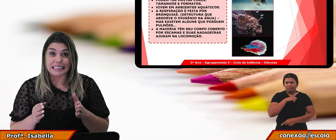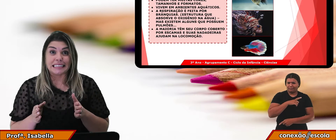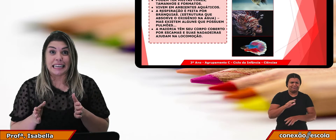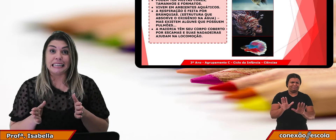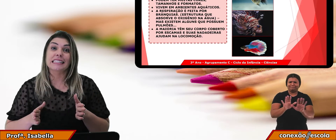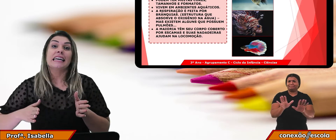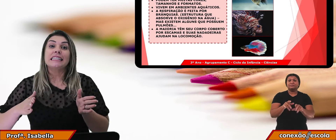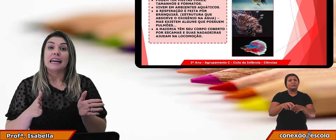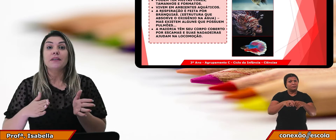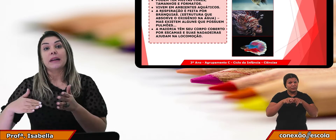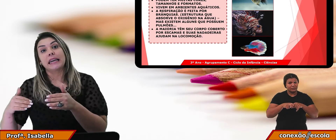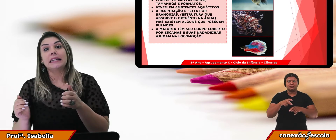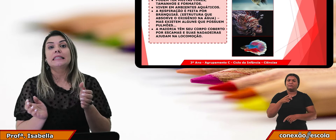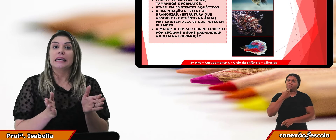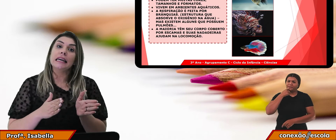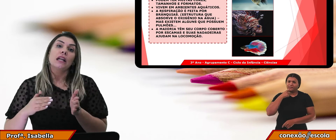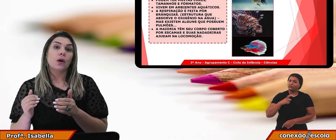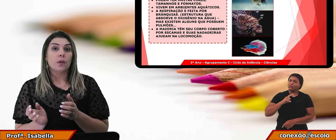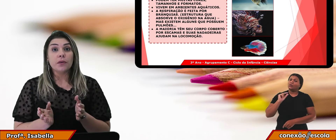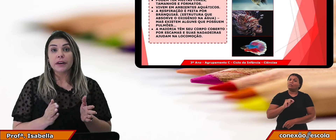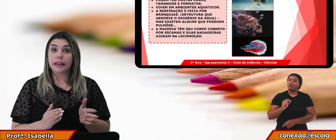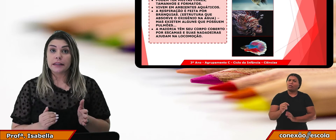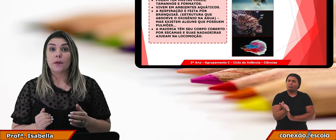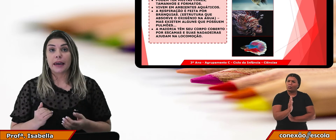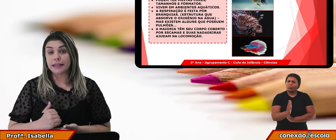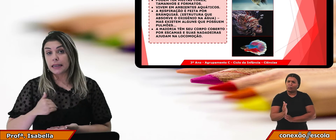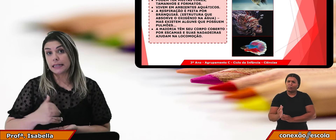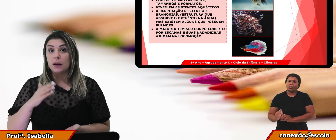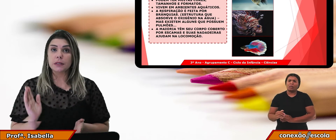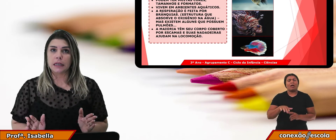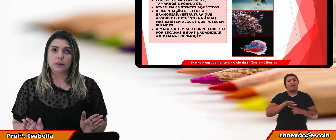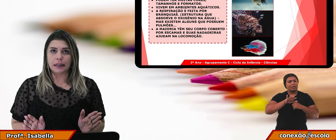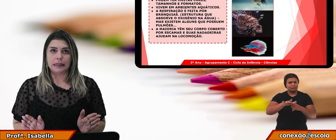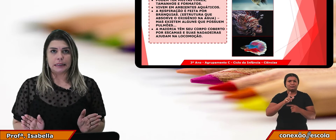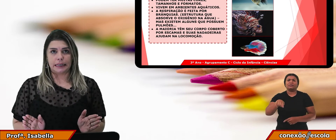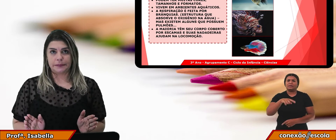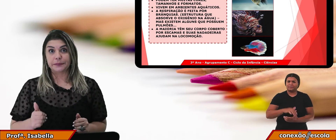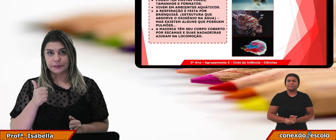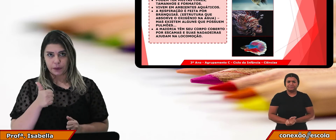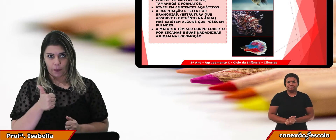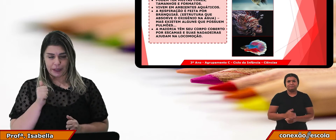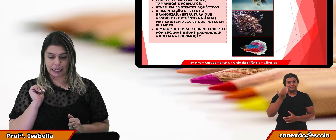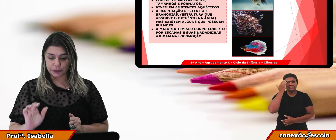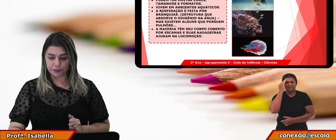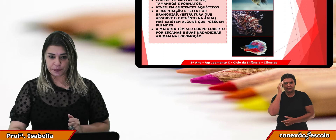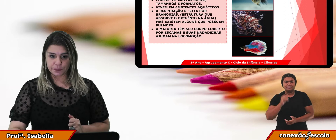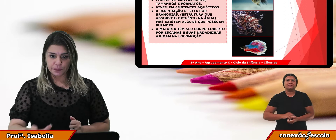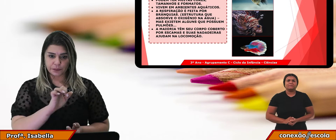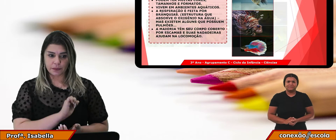as nadadeiras servem para eles se locomoverem. Então, esse é o auxílio da nadadeira.